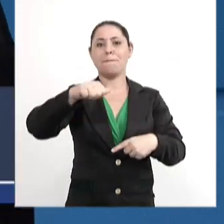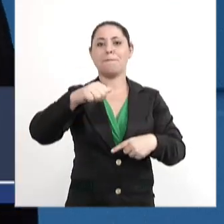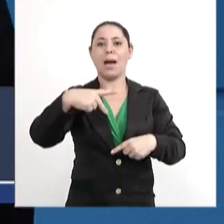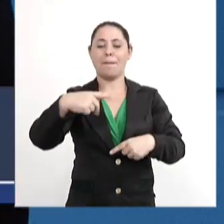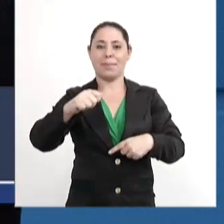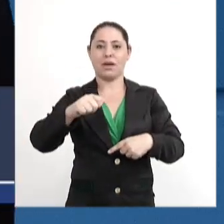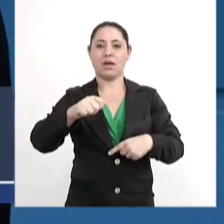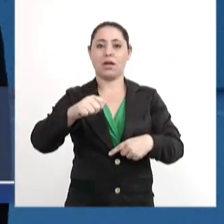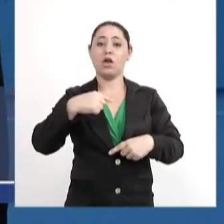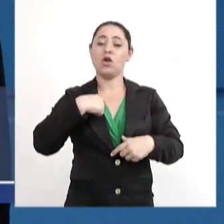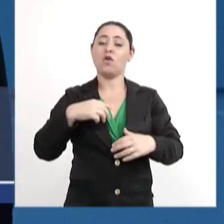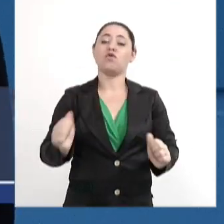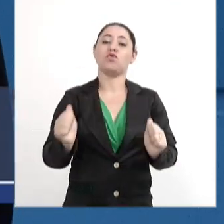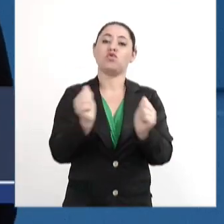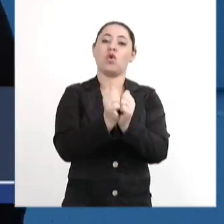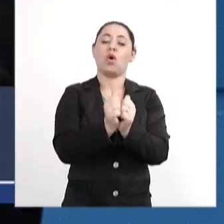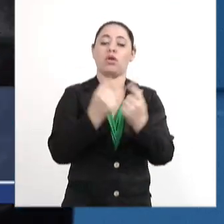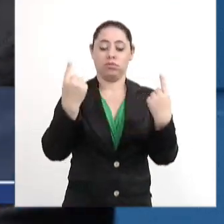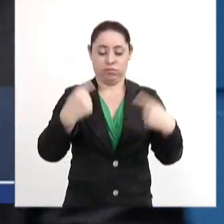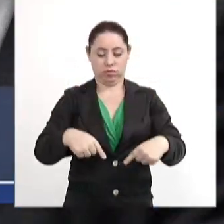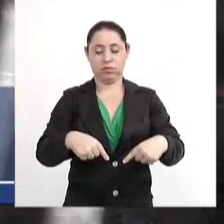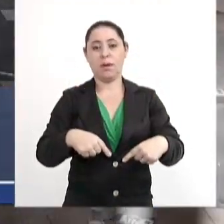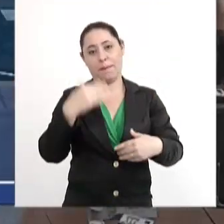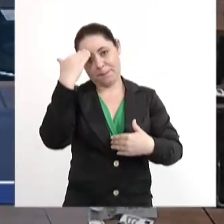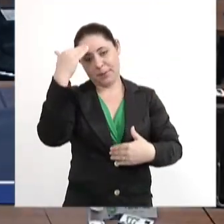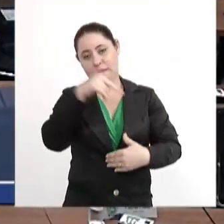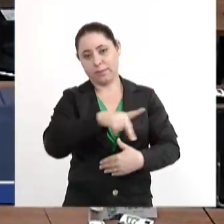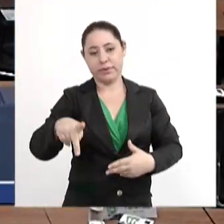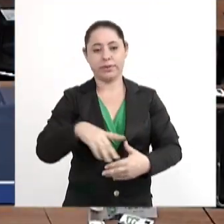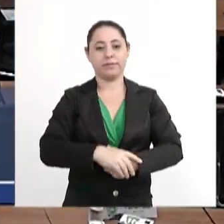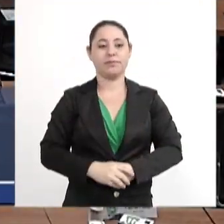Eu fico com aqueles que enfrentam. Obrigado, presidente.